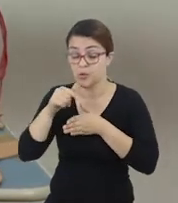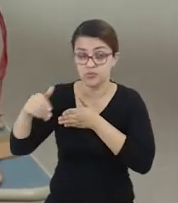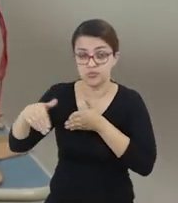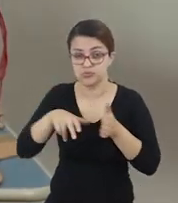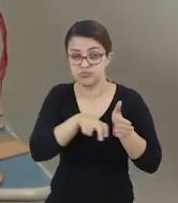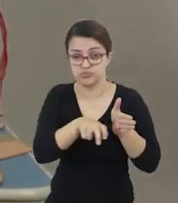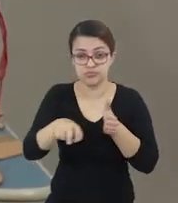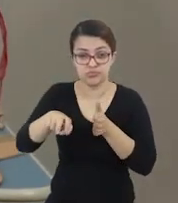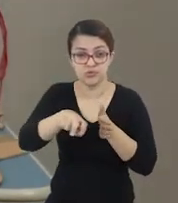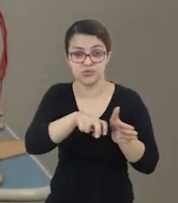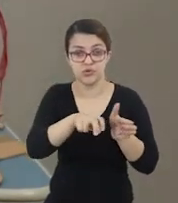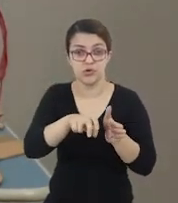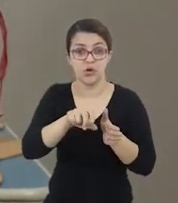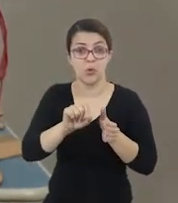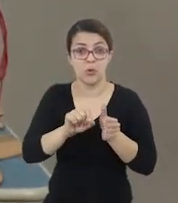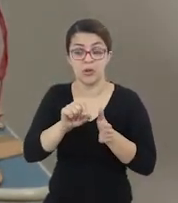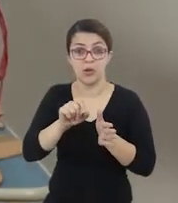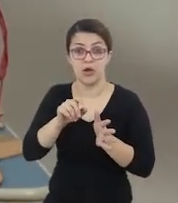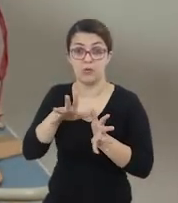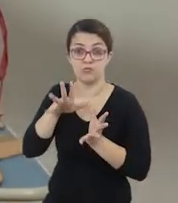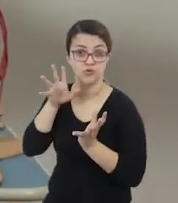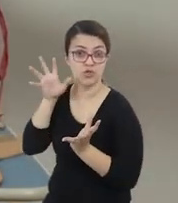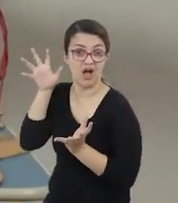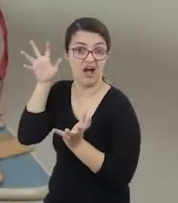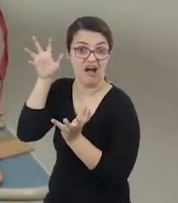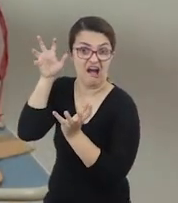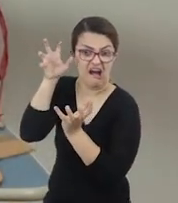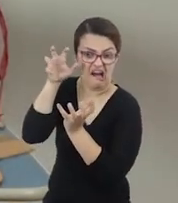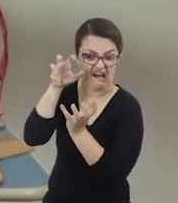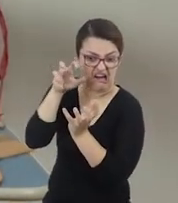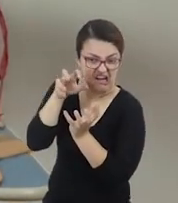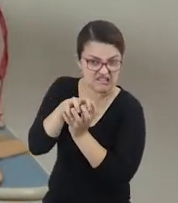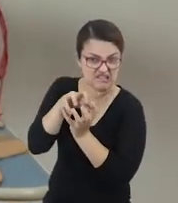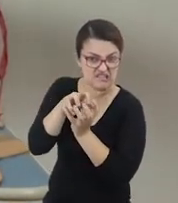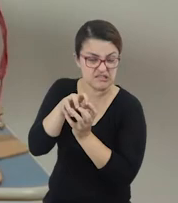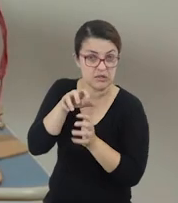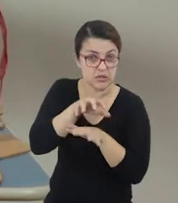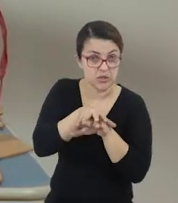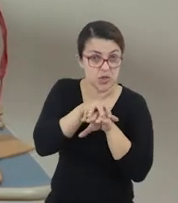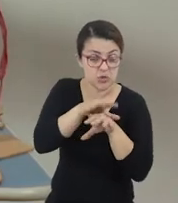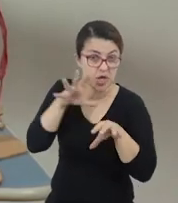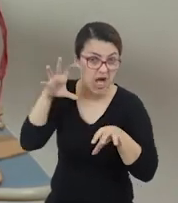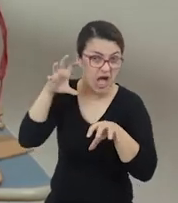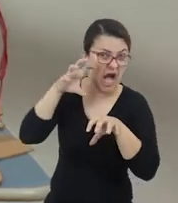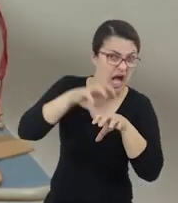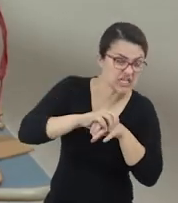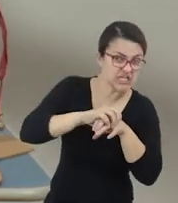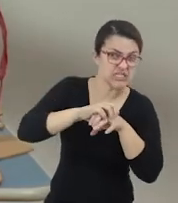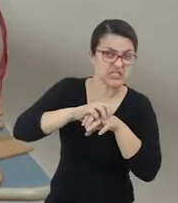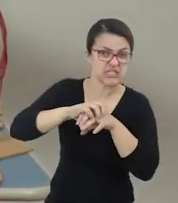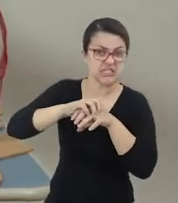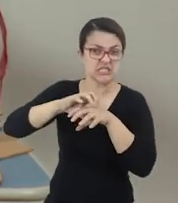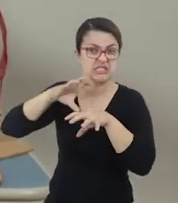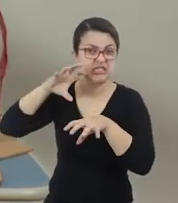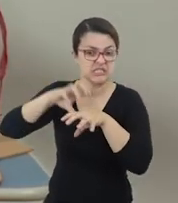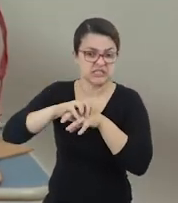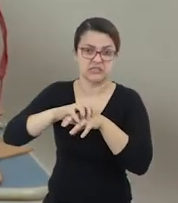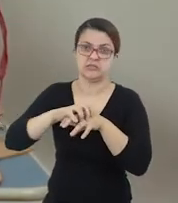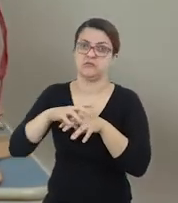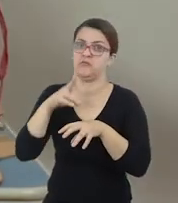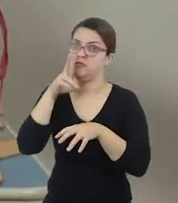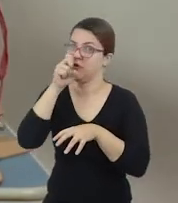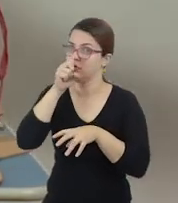a furar o casco de uma tartaruga. De tão potente que ela é, tá? Então nós temos aqui